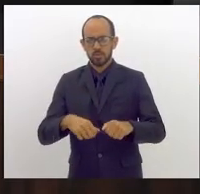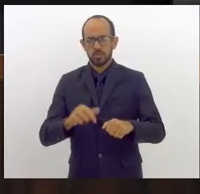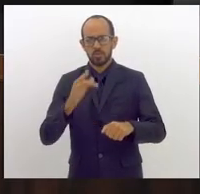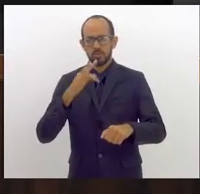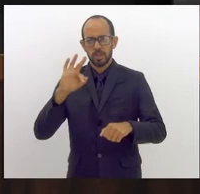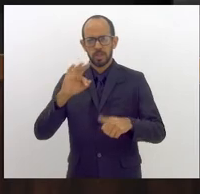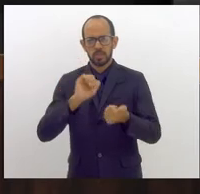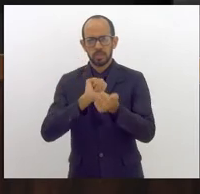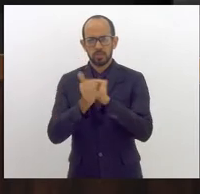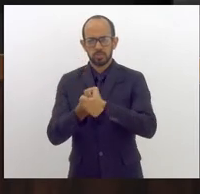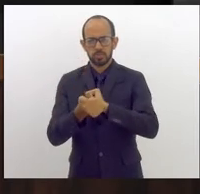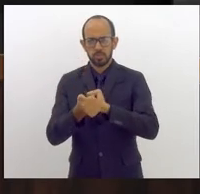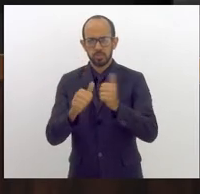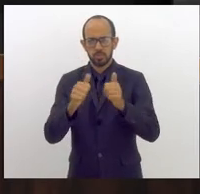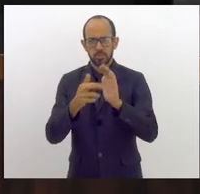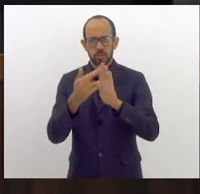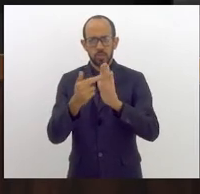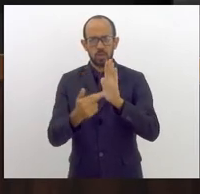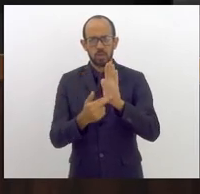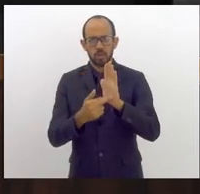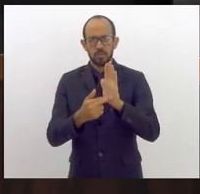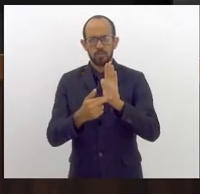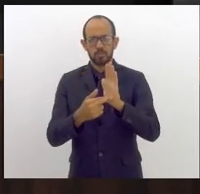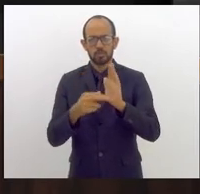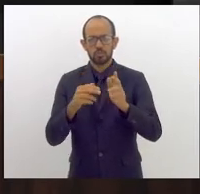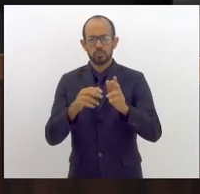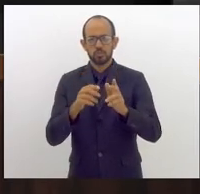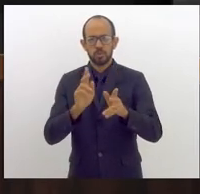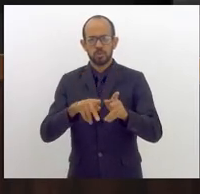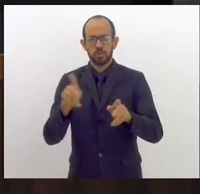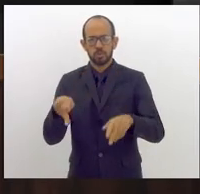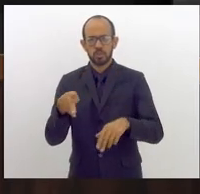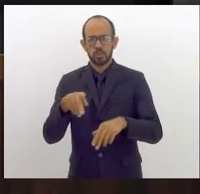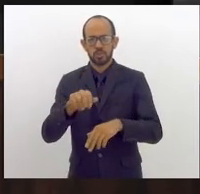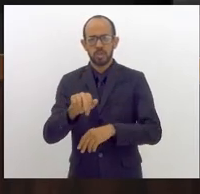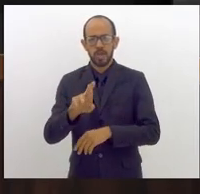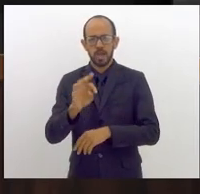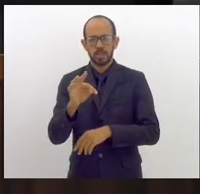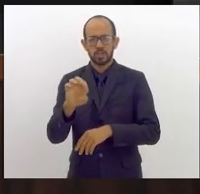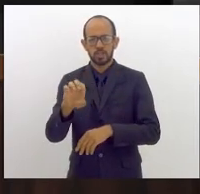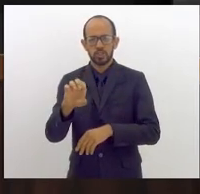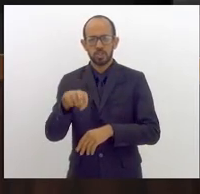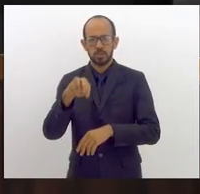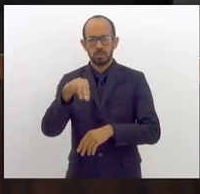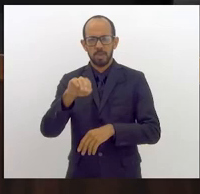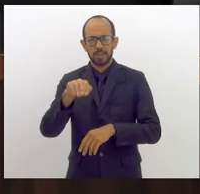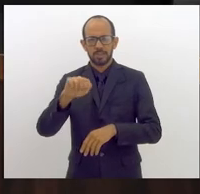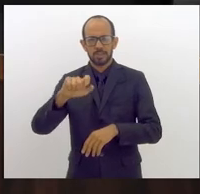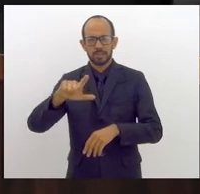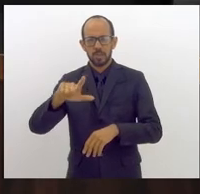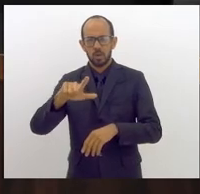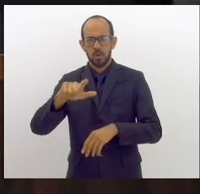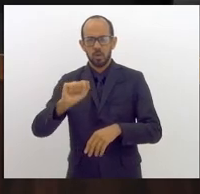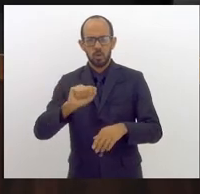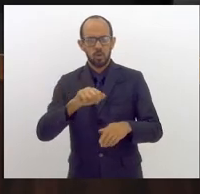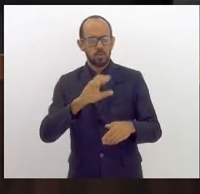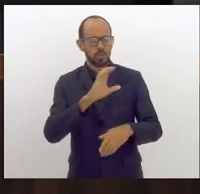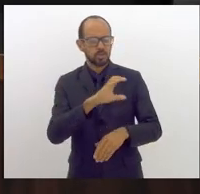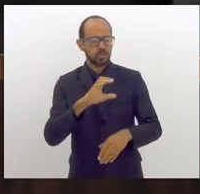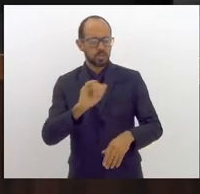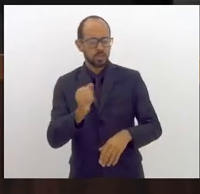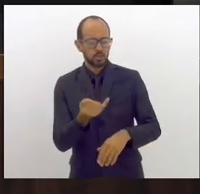desportiva regular dos professores de arte marcial na forma que mencionando justiça trabalho